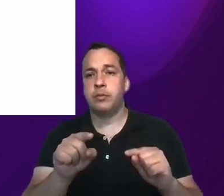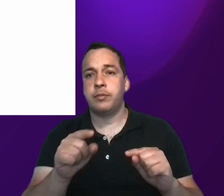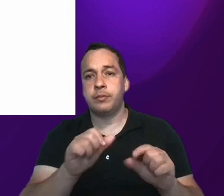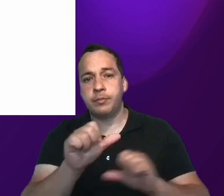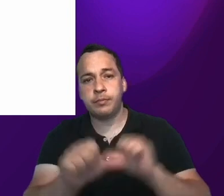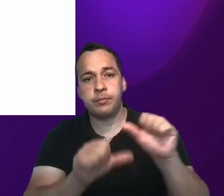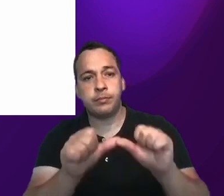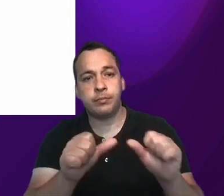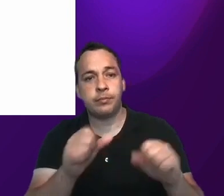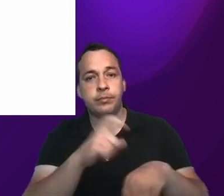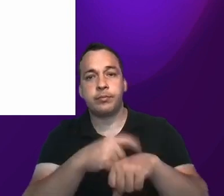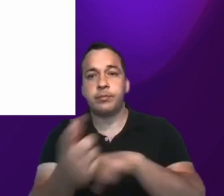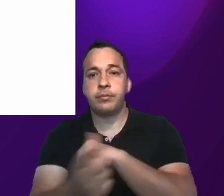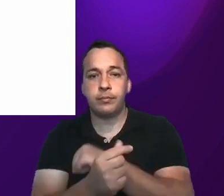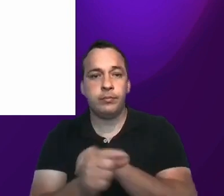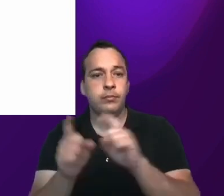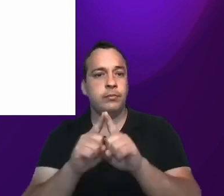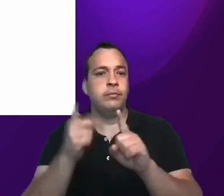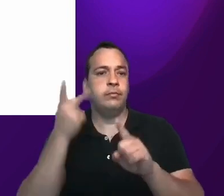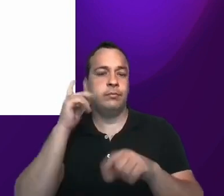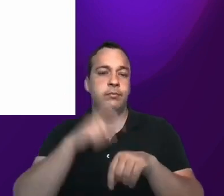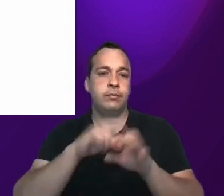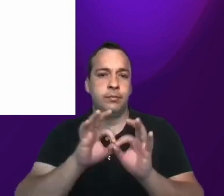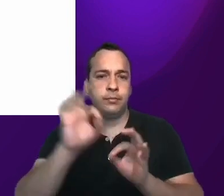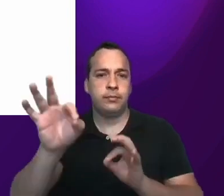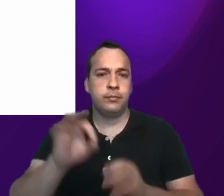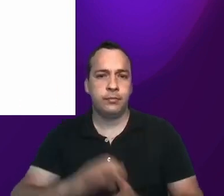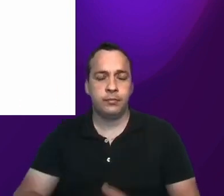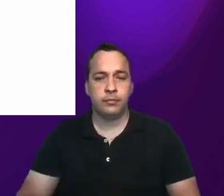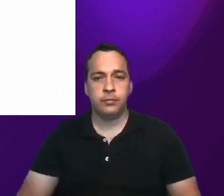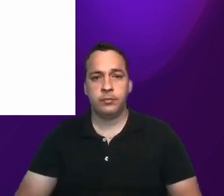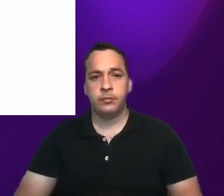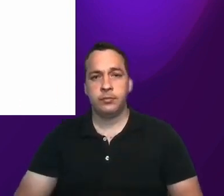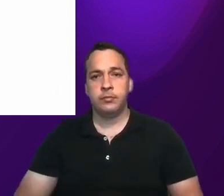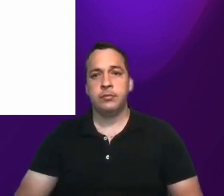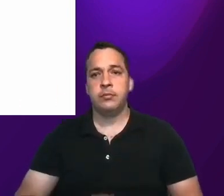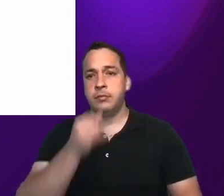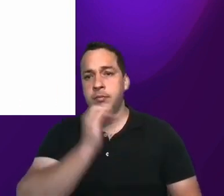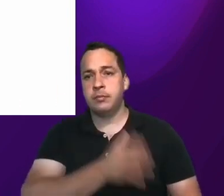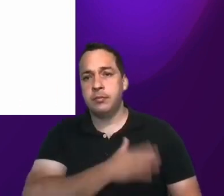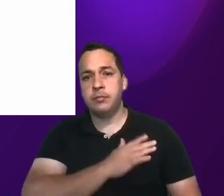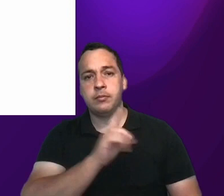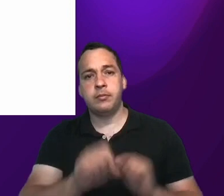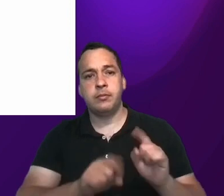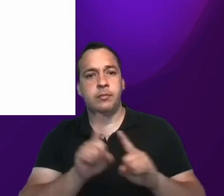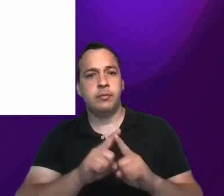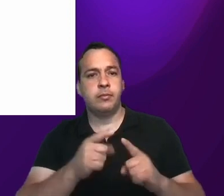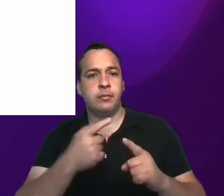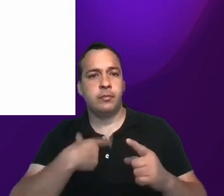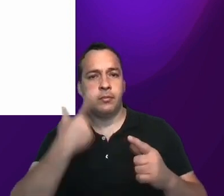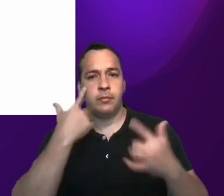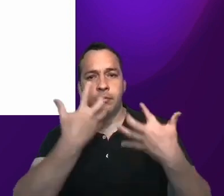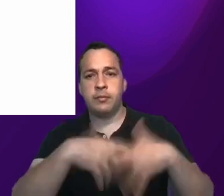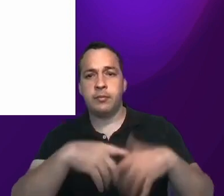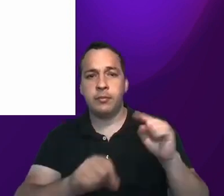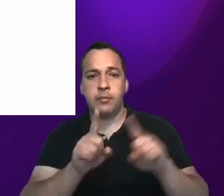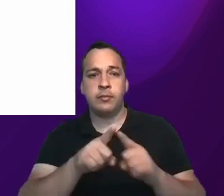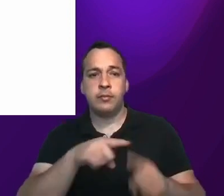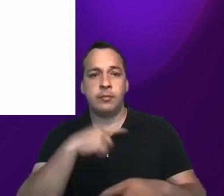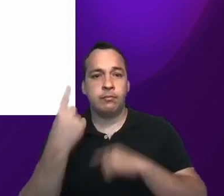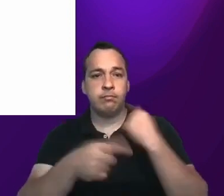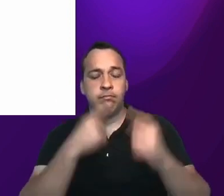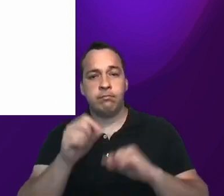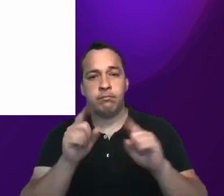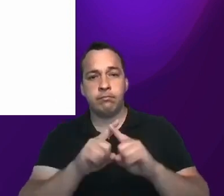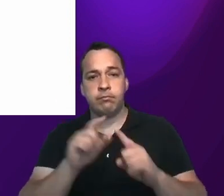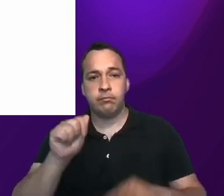a curto prazo, mas também a longo prazo, como falência cardíaca, declínio cognitivo e mortalidade. A